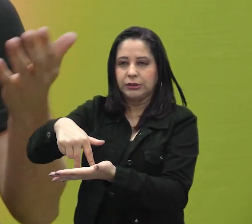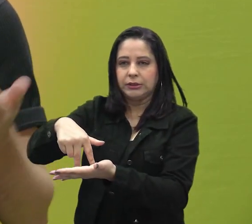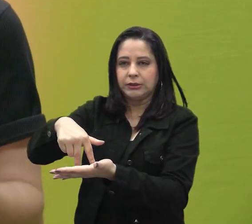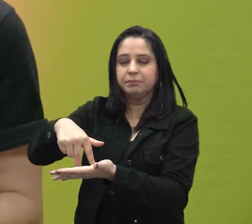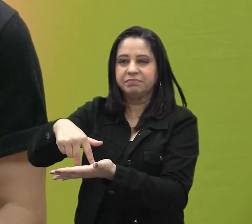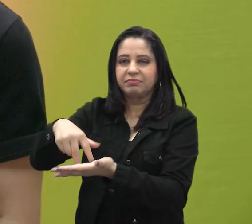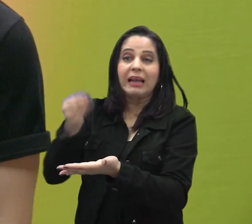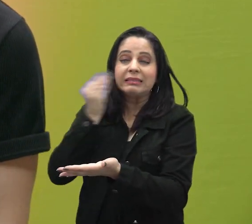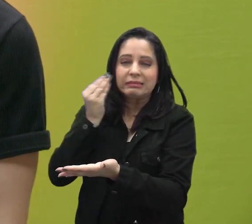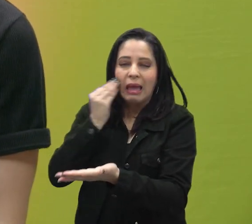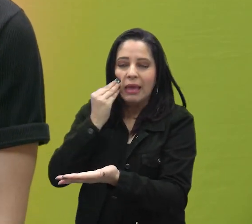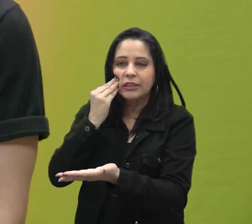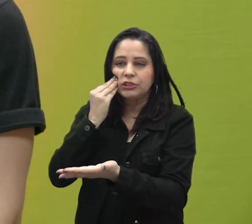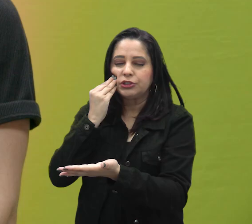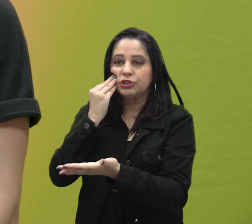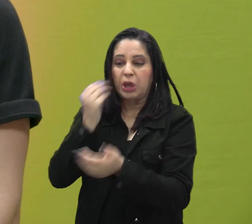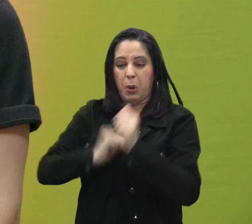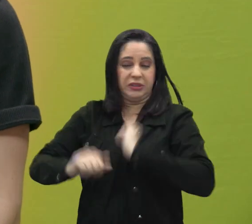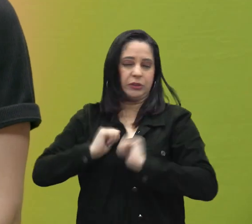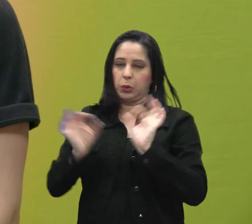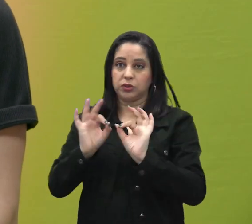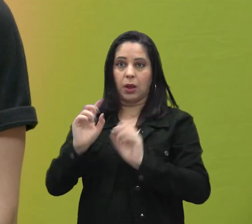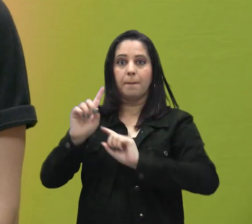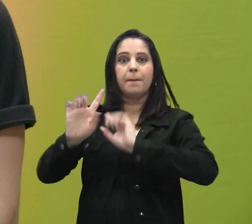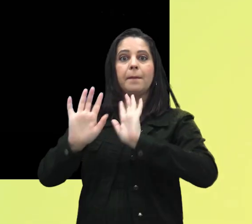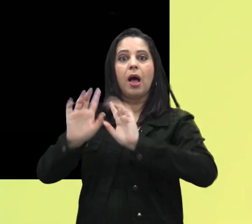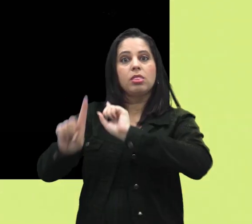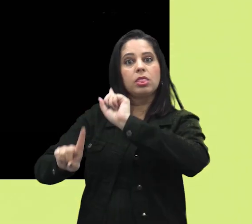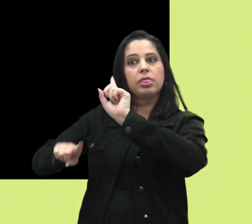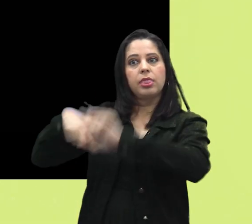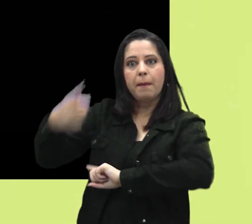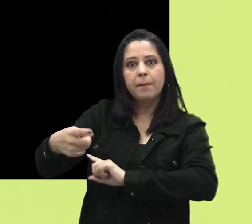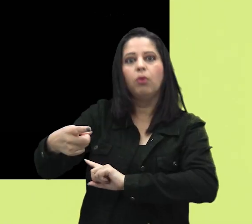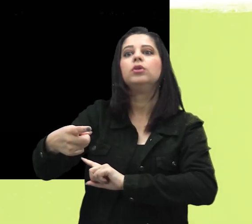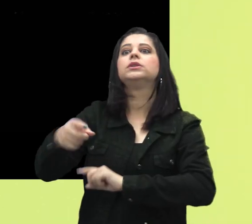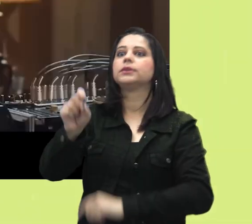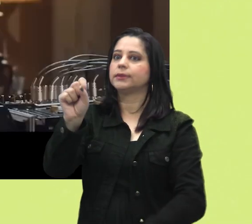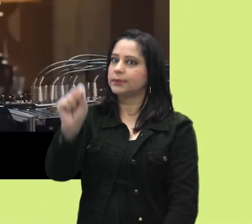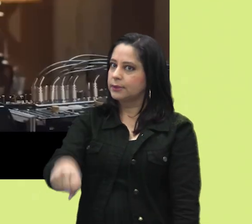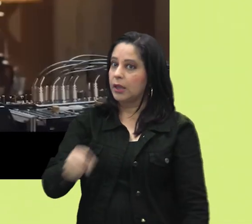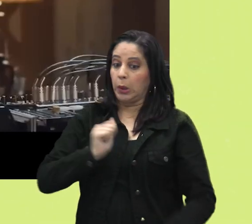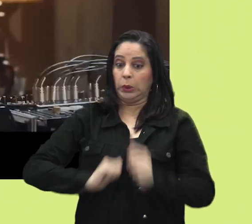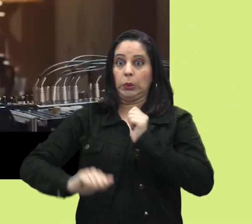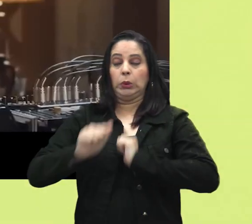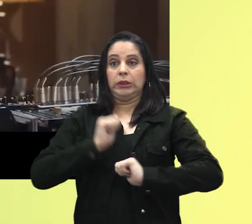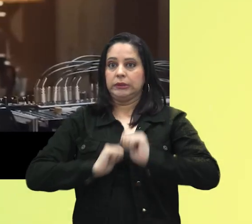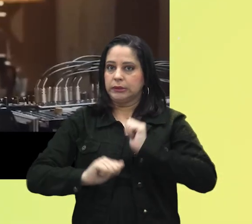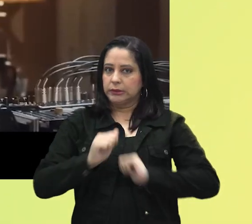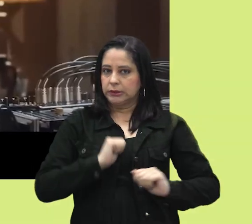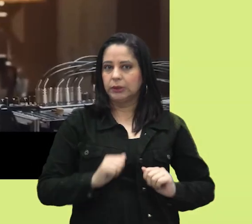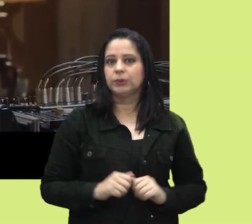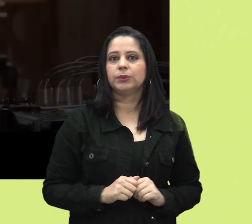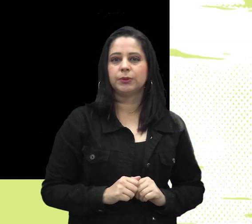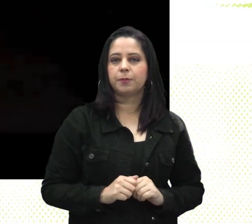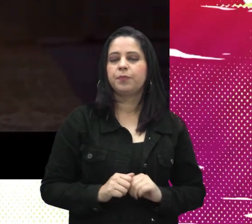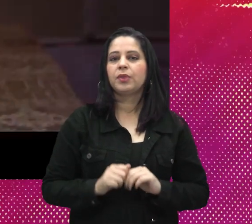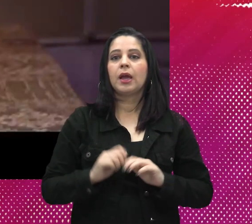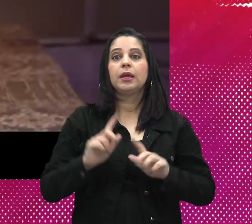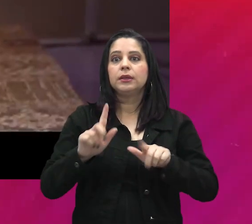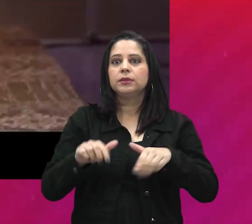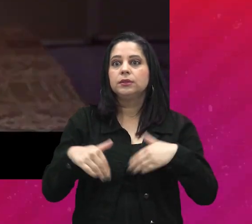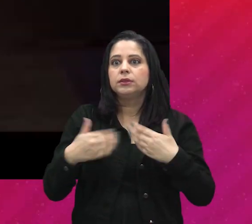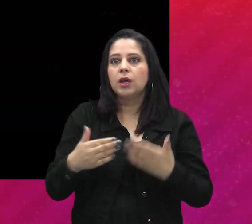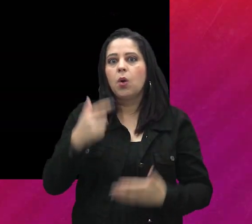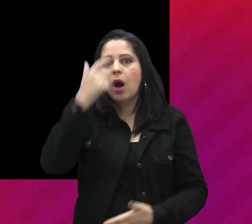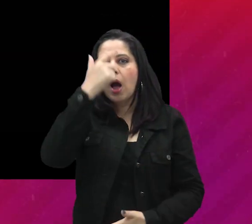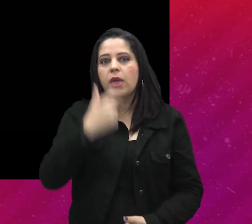Mas daí, quando eu cheguei na preparação de elenco, a gente ficou um mês fazendo preparação de elenco todos os dias, eu fui entendendo a intensidade